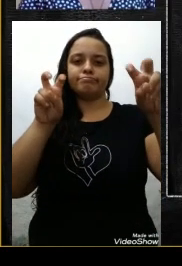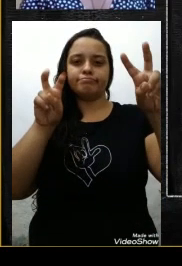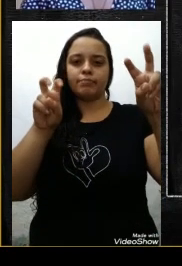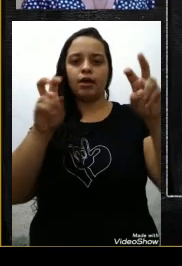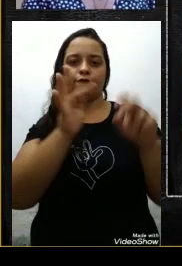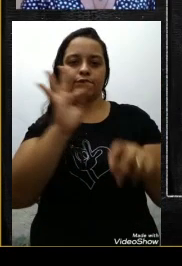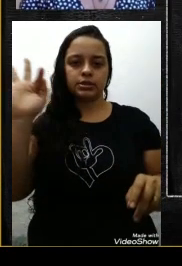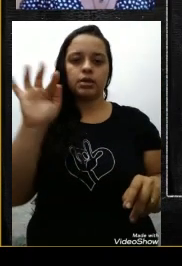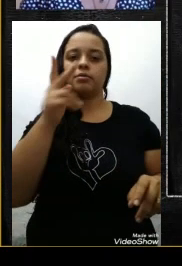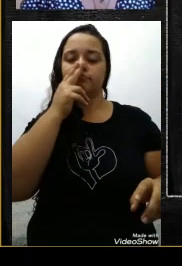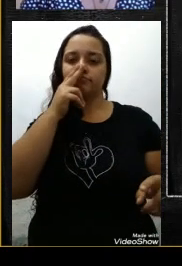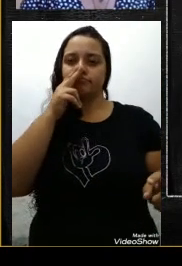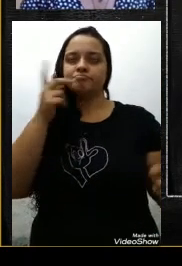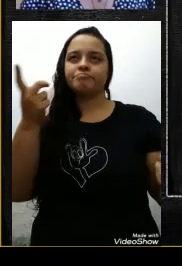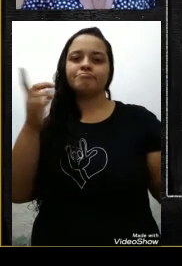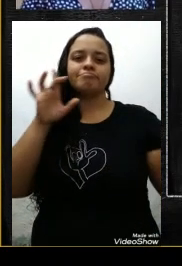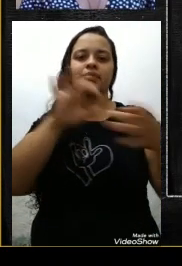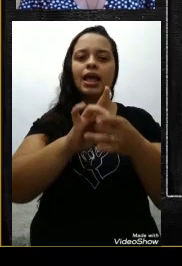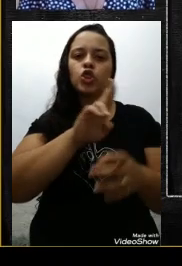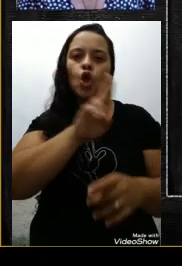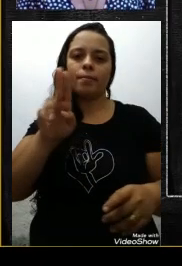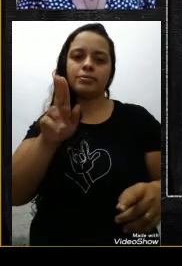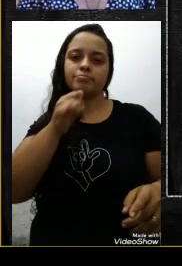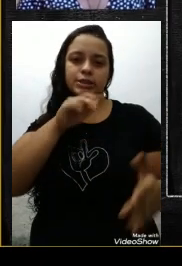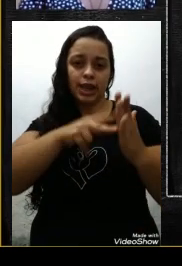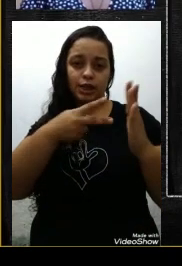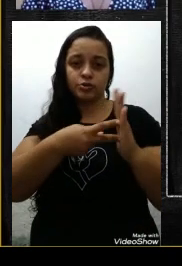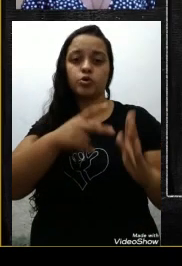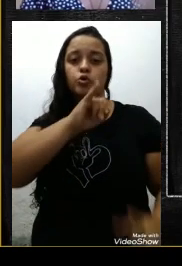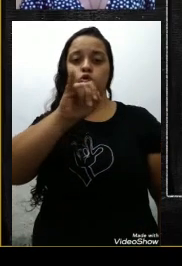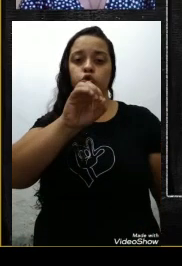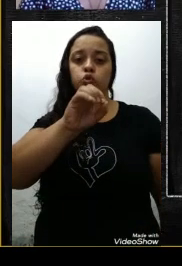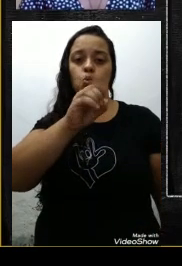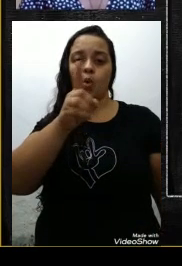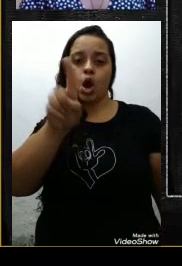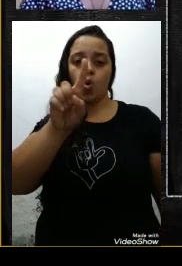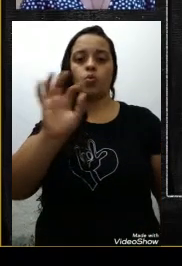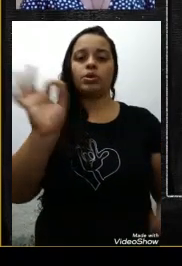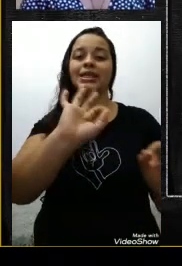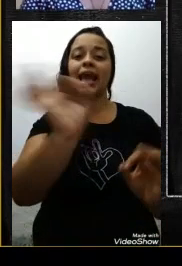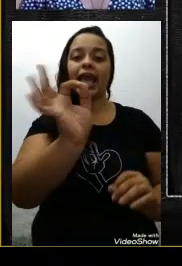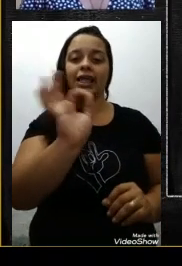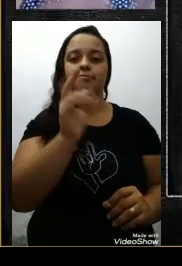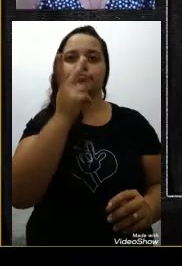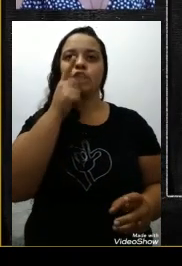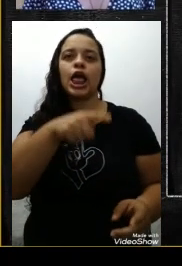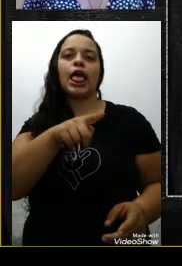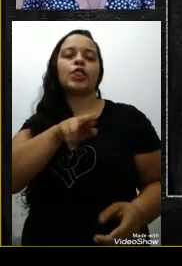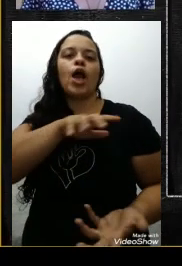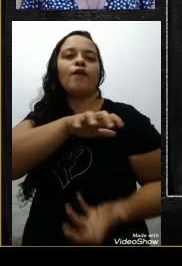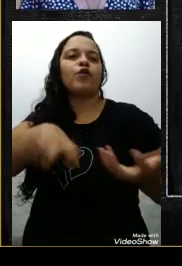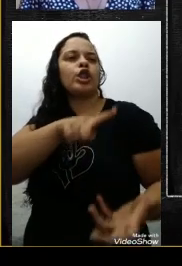um termo francês que seria equivalente ao nosso João Ninguém, né? Ou seja, a revolta de João Ninguém, a revolta de ninguém que